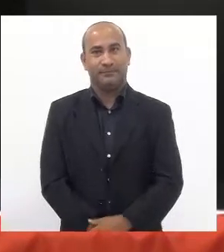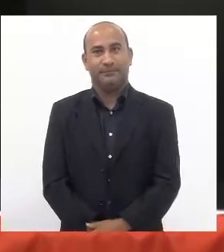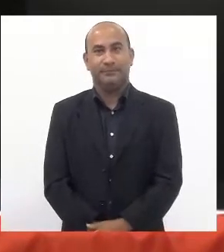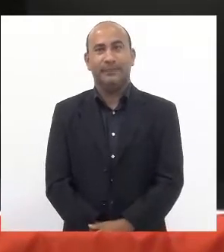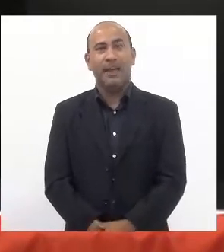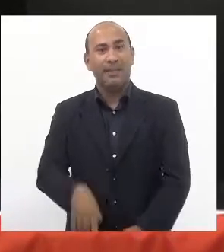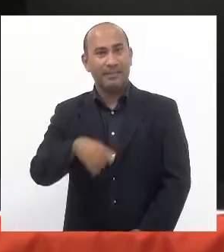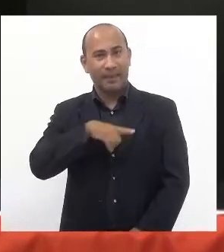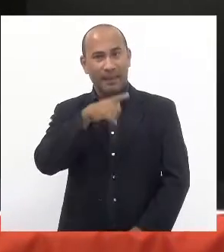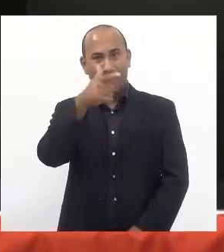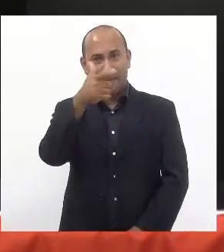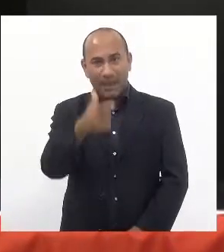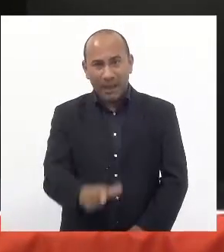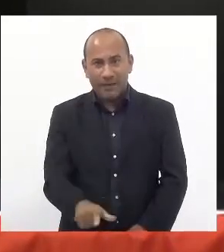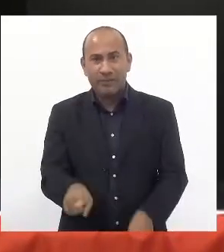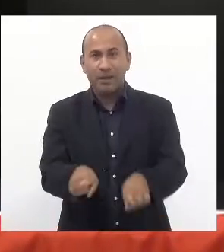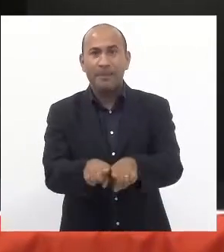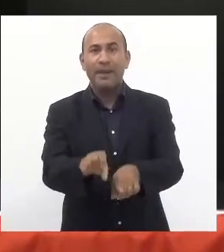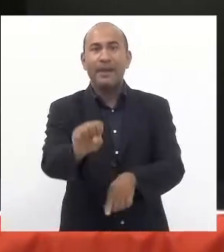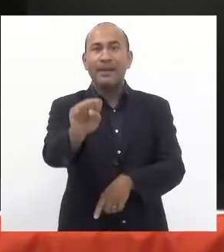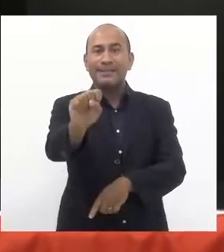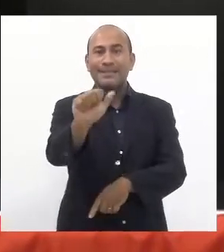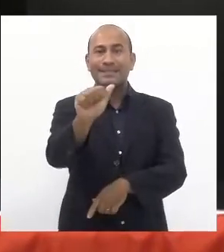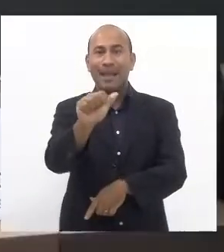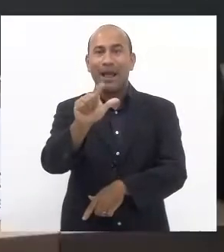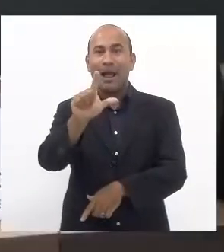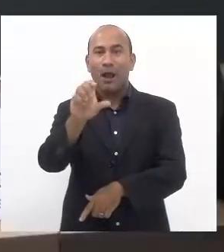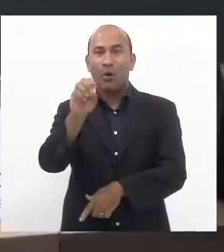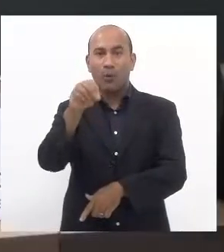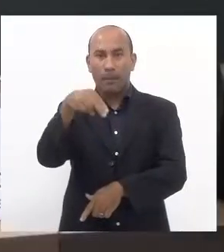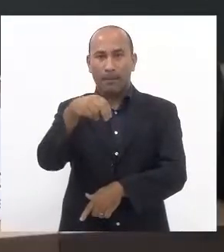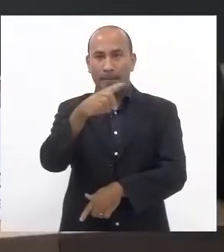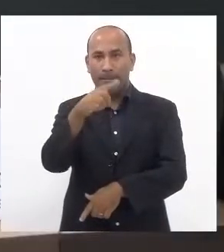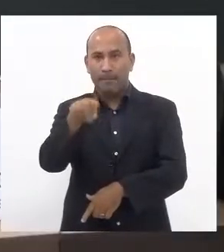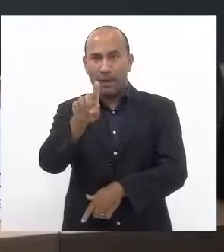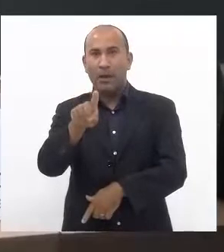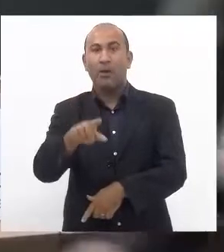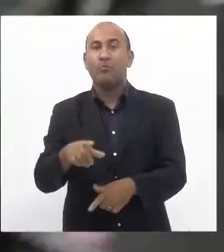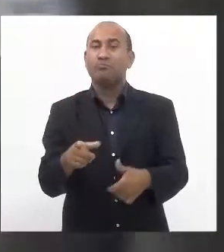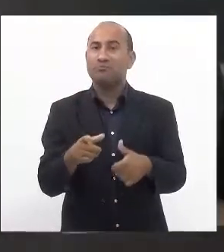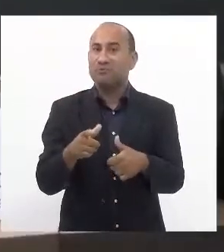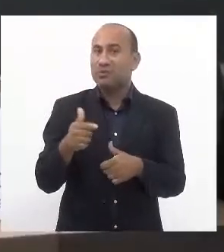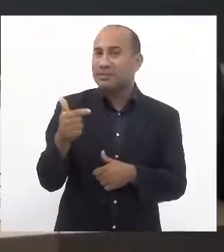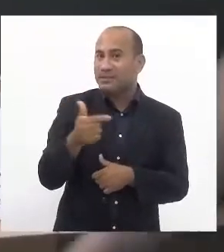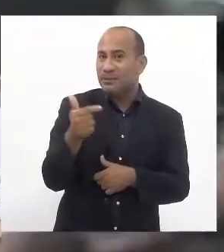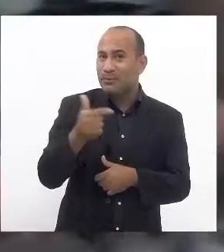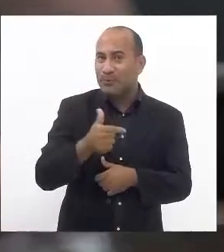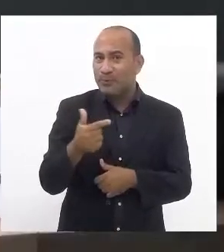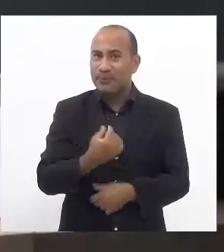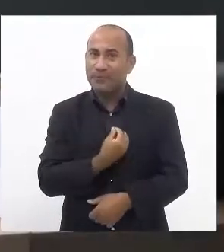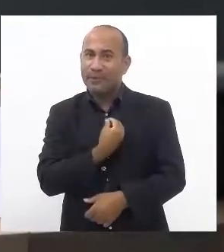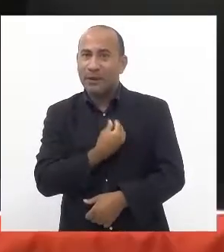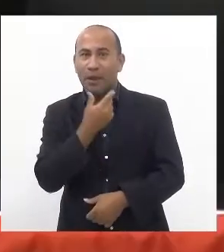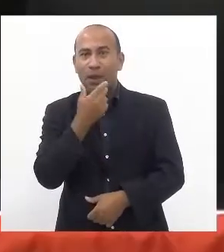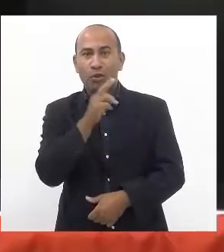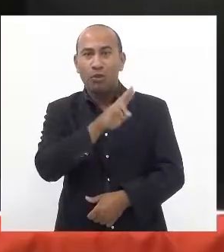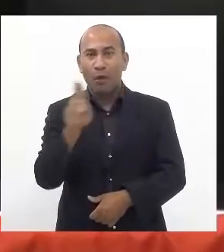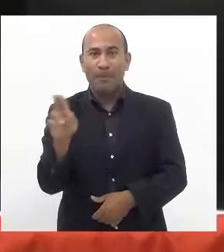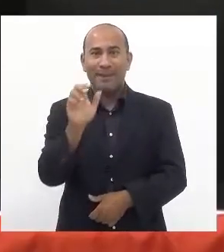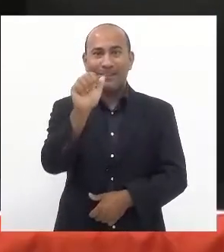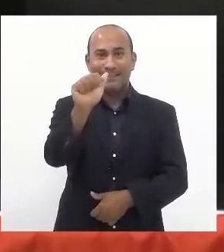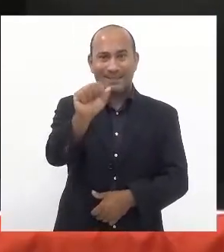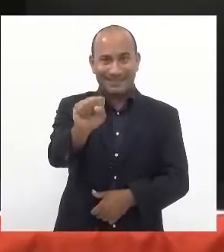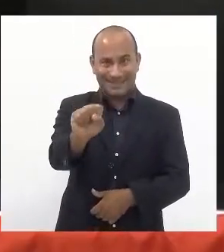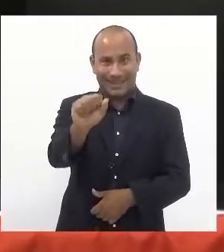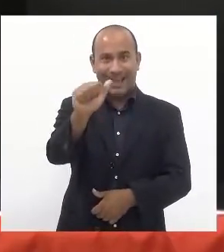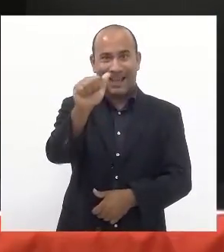Tem mais aqui um Salomão, André Salomão, da Rio Urbe, é o segundo Salomão presente. Então, vai ser um ambiente de